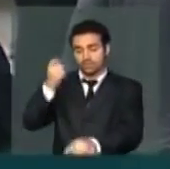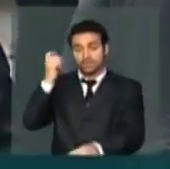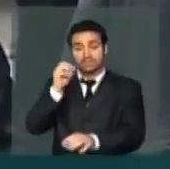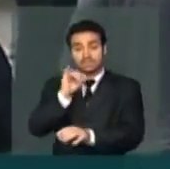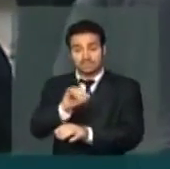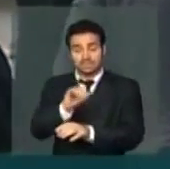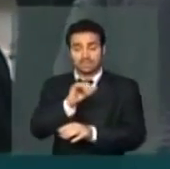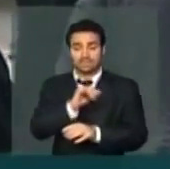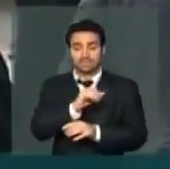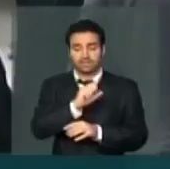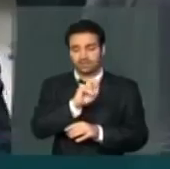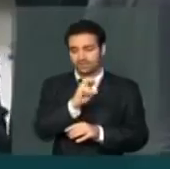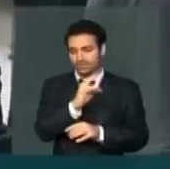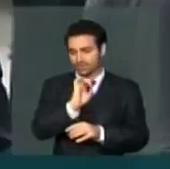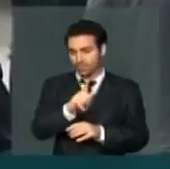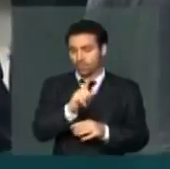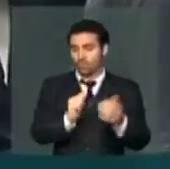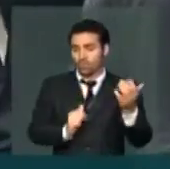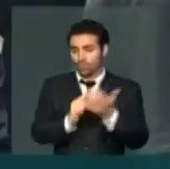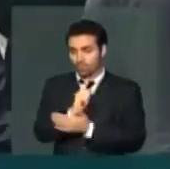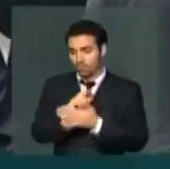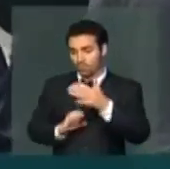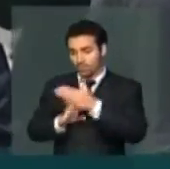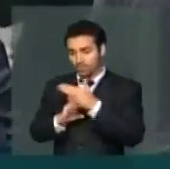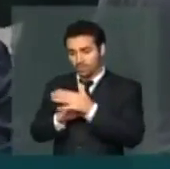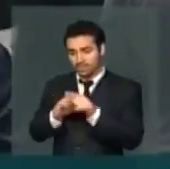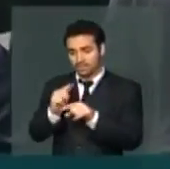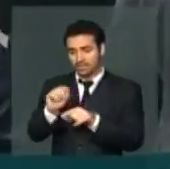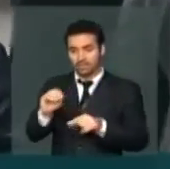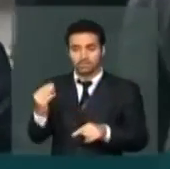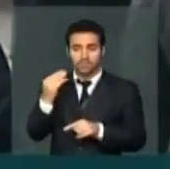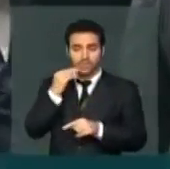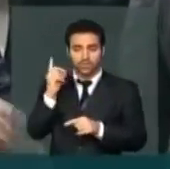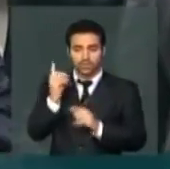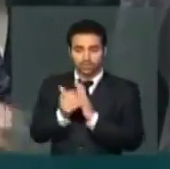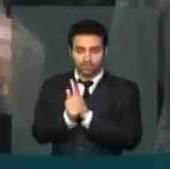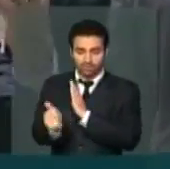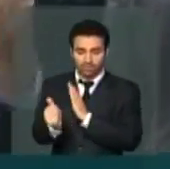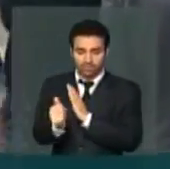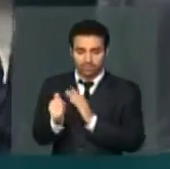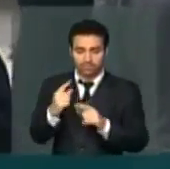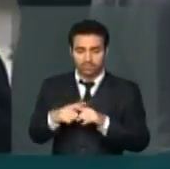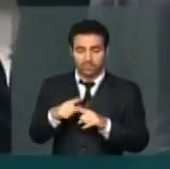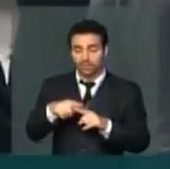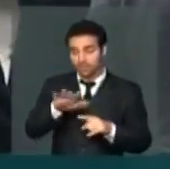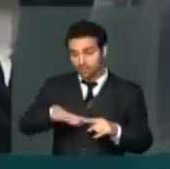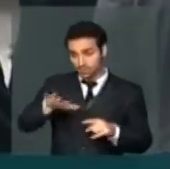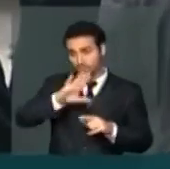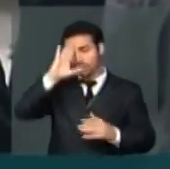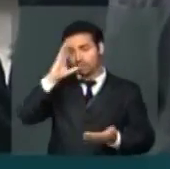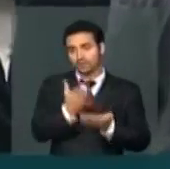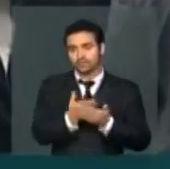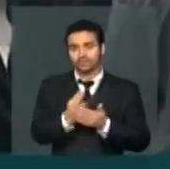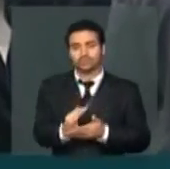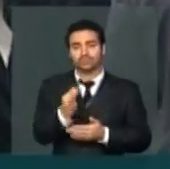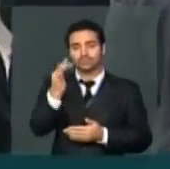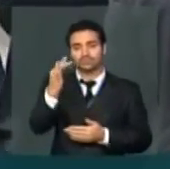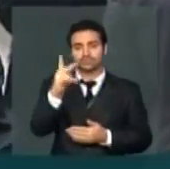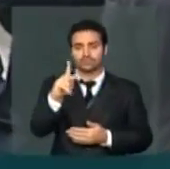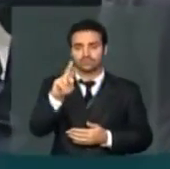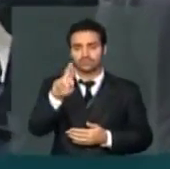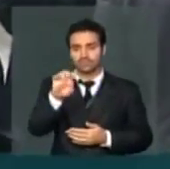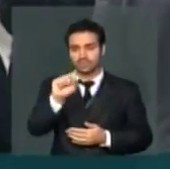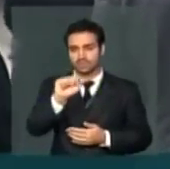CG por $70 bilhões no Brasil, com o maior negócio privado, porque esse setor acredita no futuro do pré-sal, e